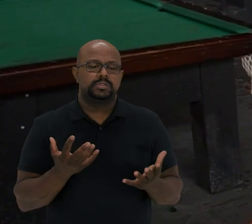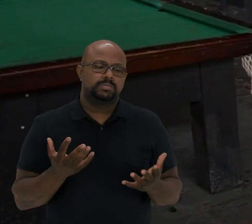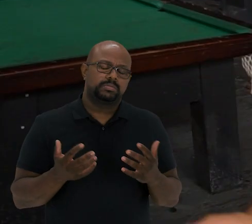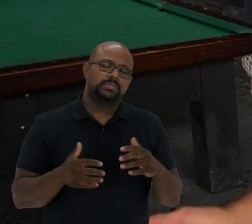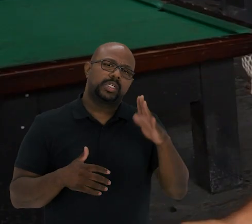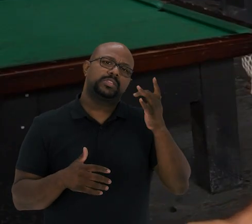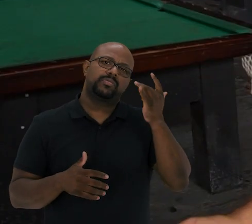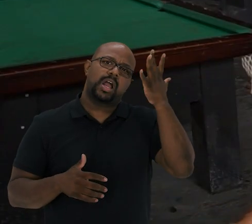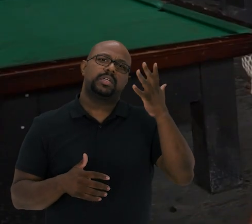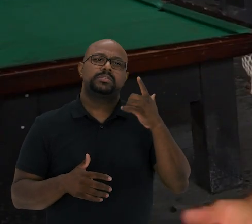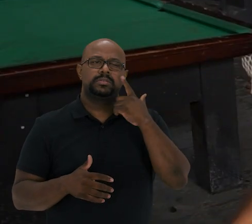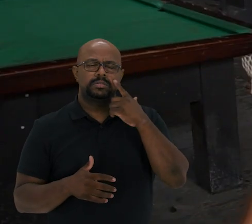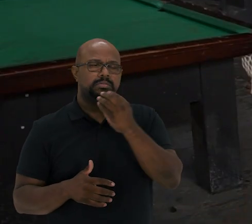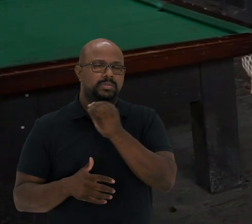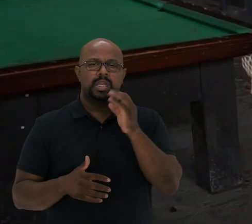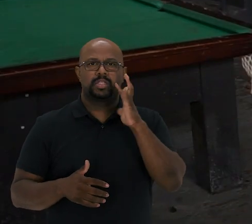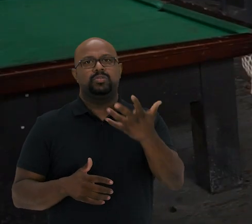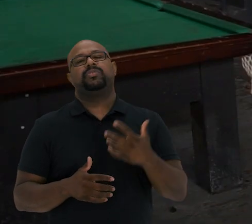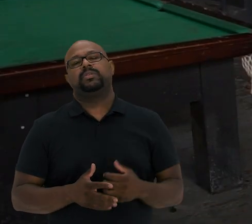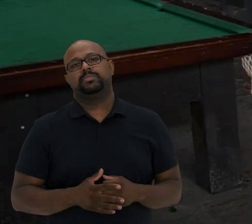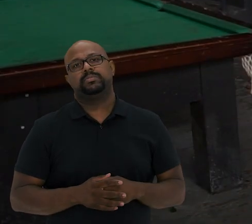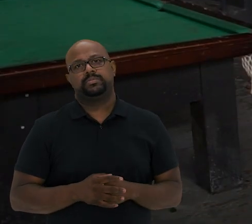ficou, digamos, mais fácil de resolver a questão.